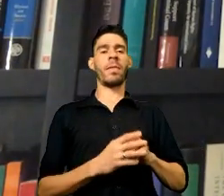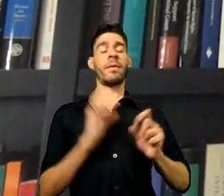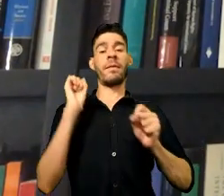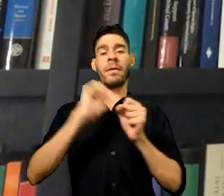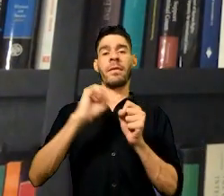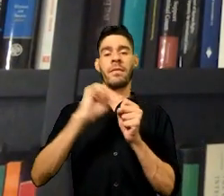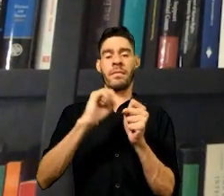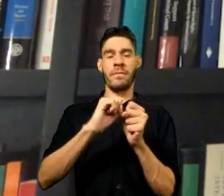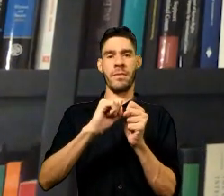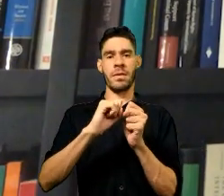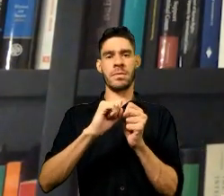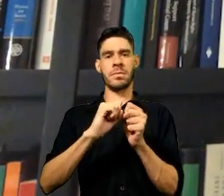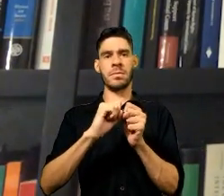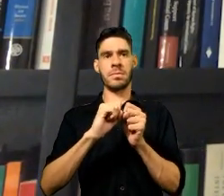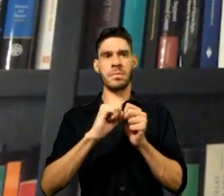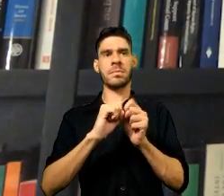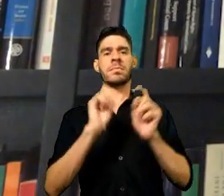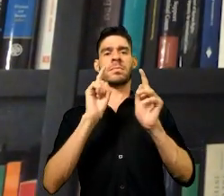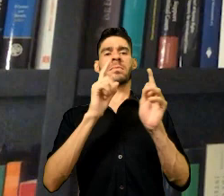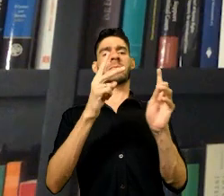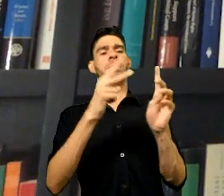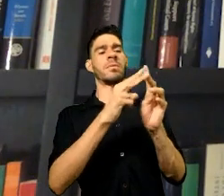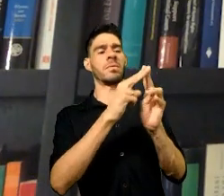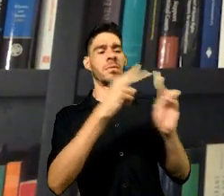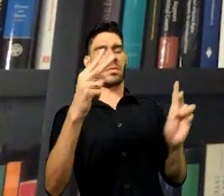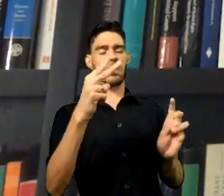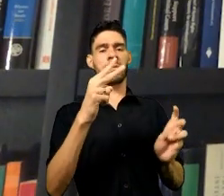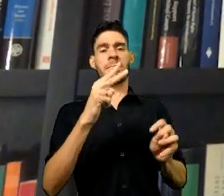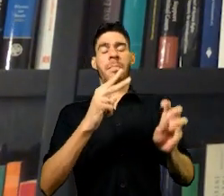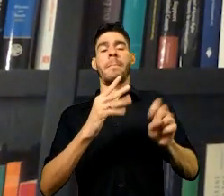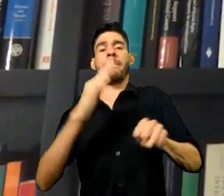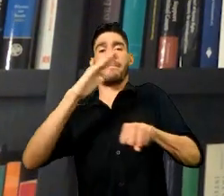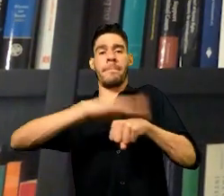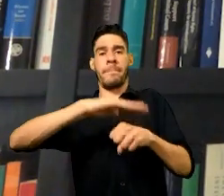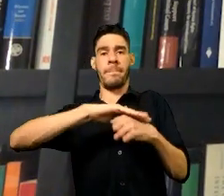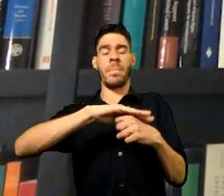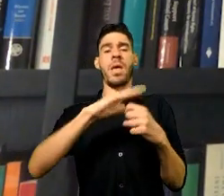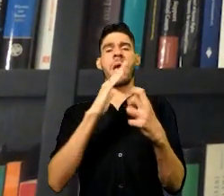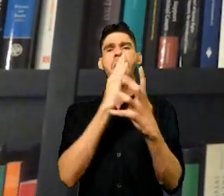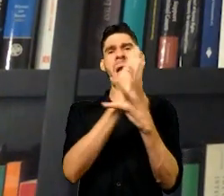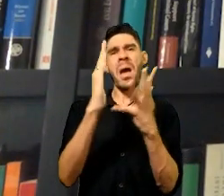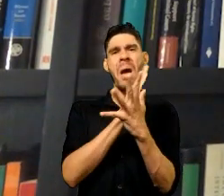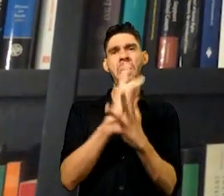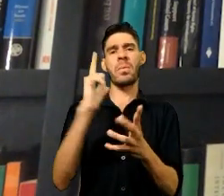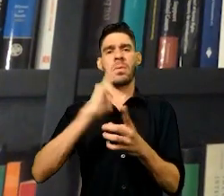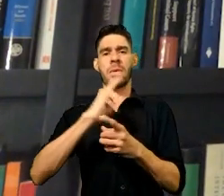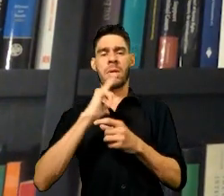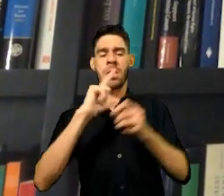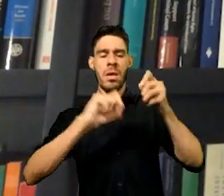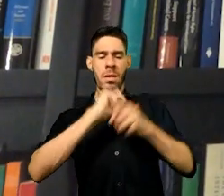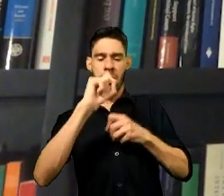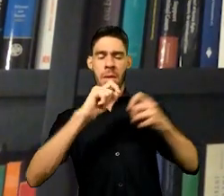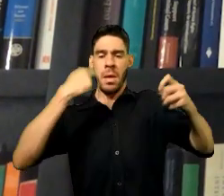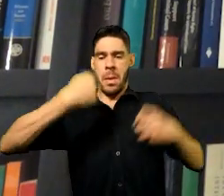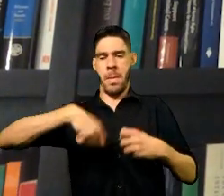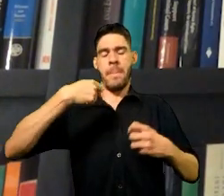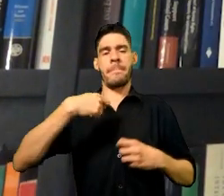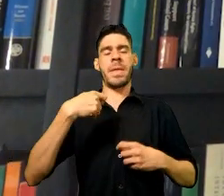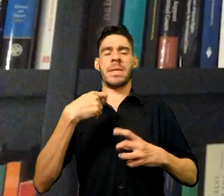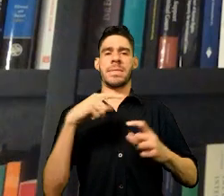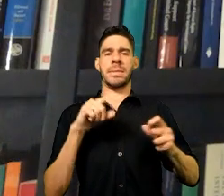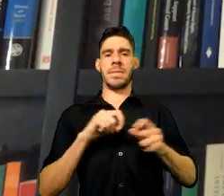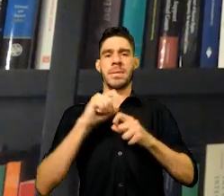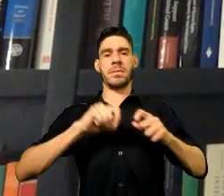autodefesa. Quando da realização do ato em si, há também algumas questões